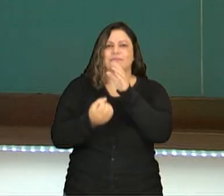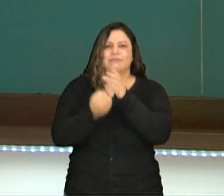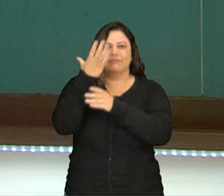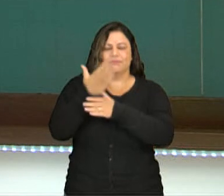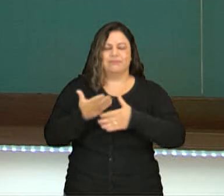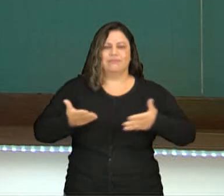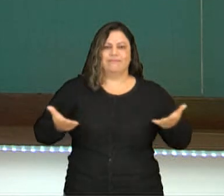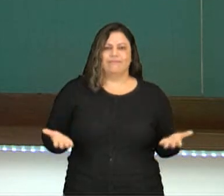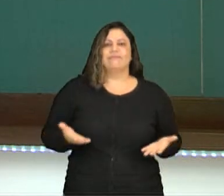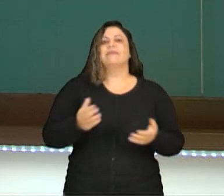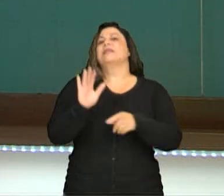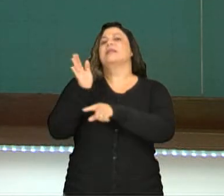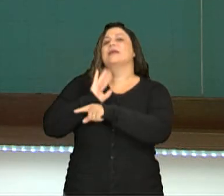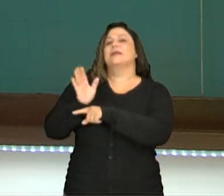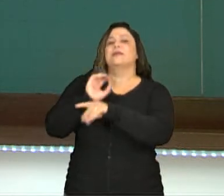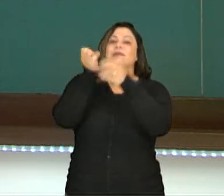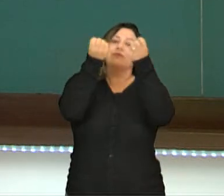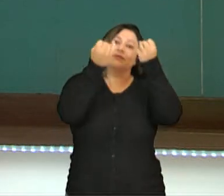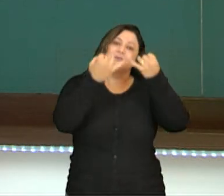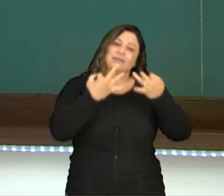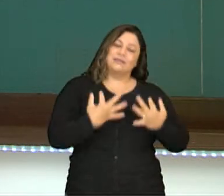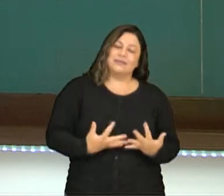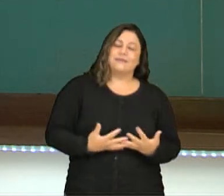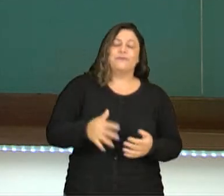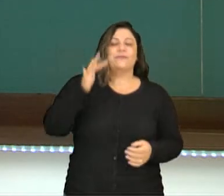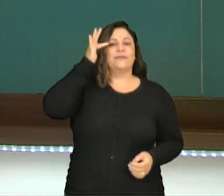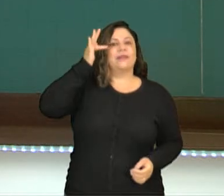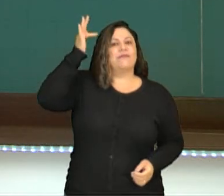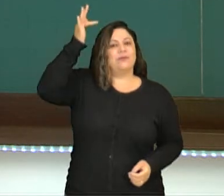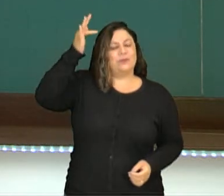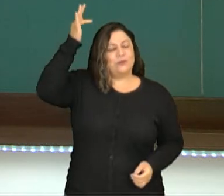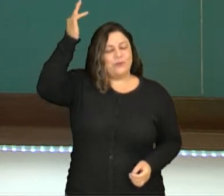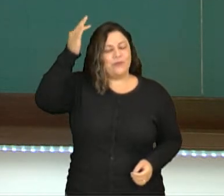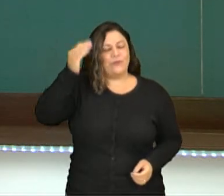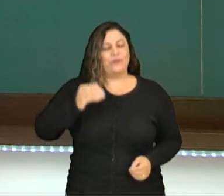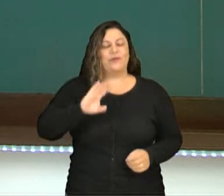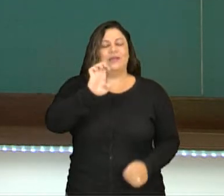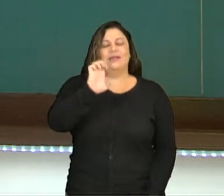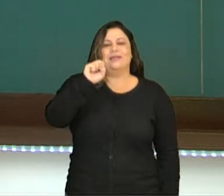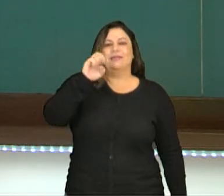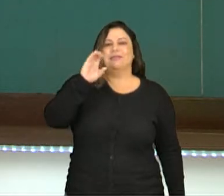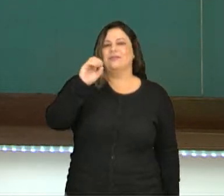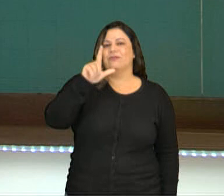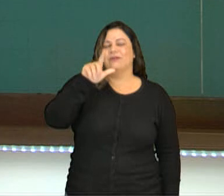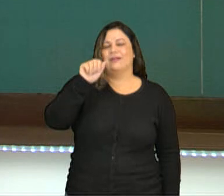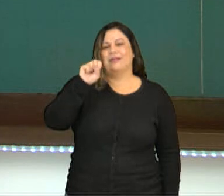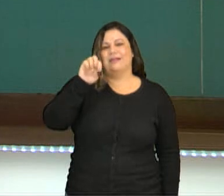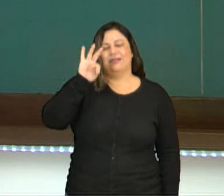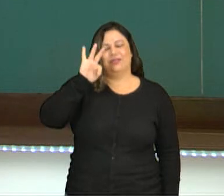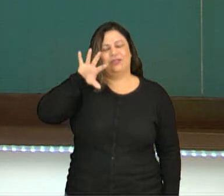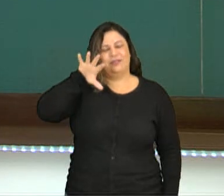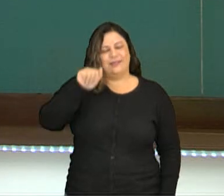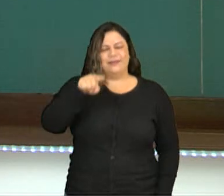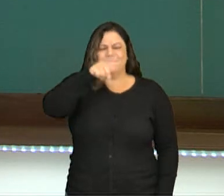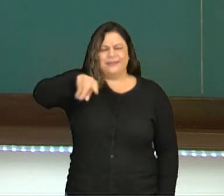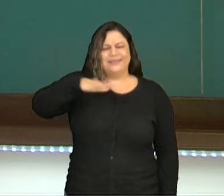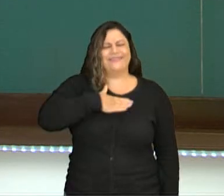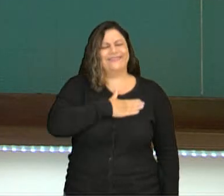Então, nesse vídeo nós falamos sobre a filosofia escolástica. Espero que vocês tenham gostado e até breve.